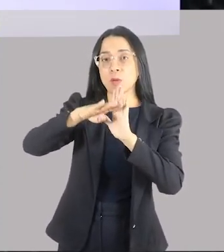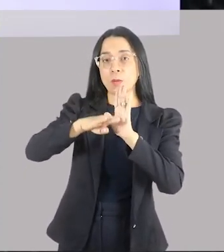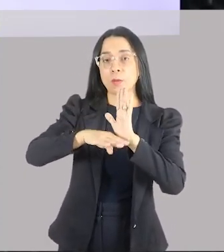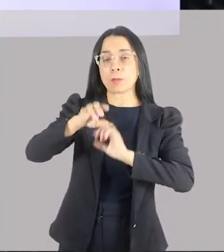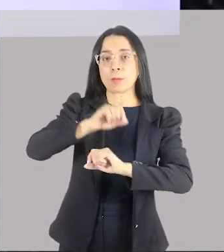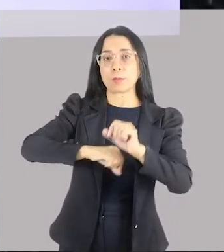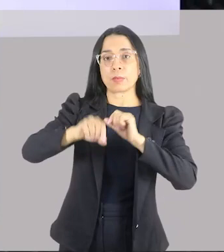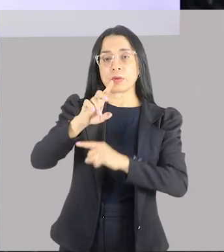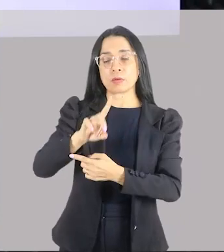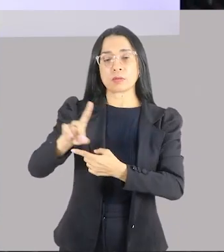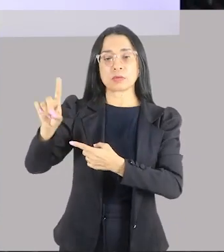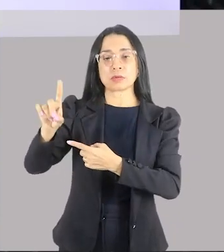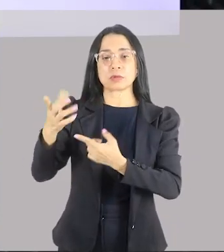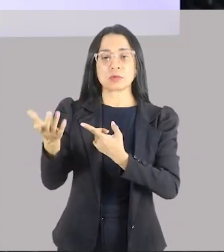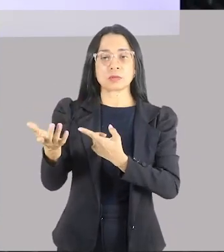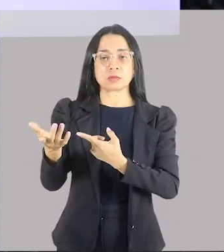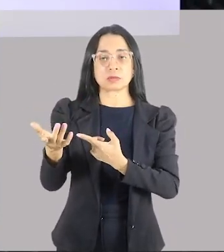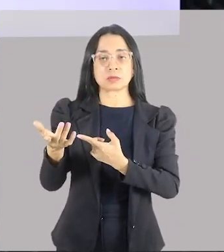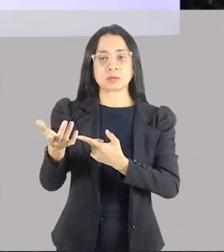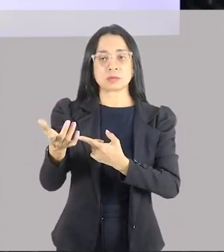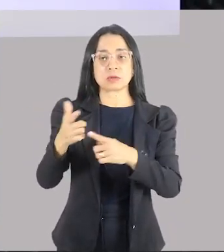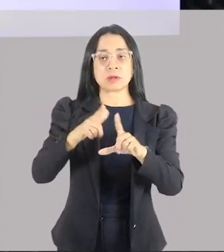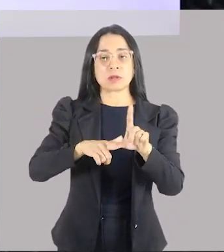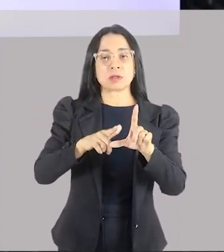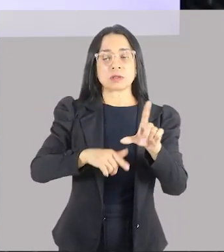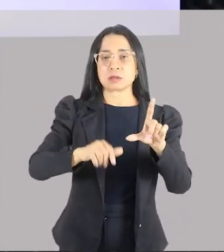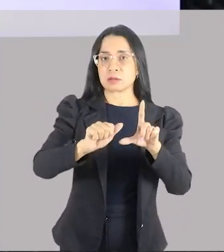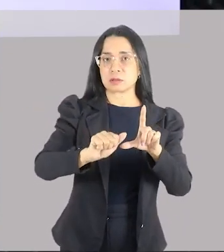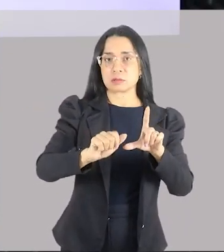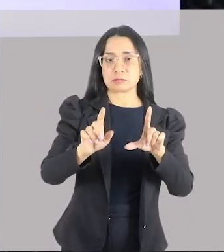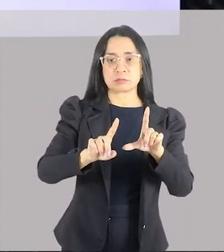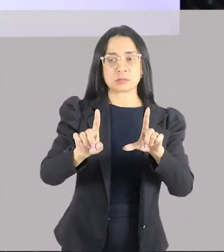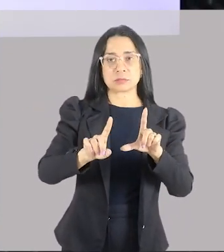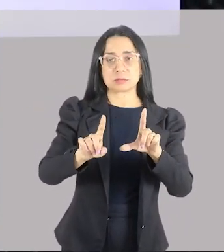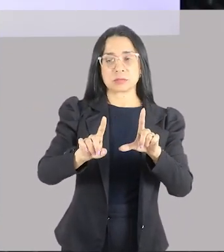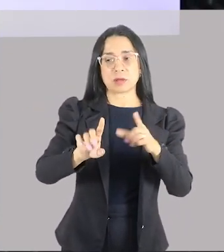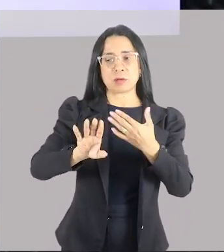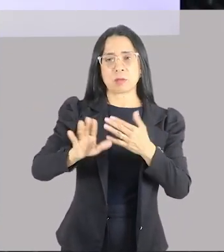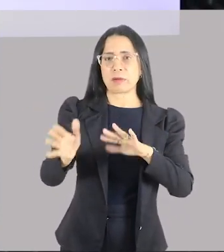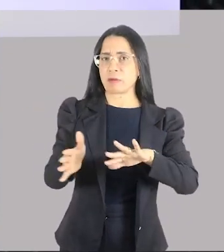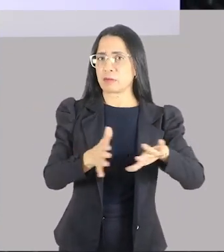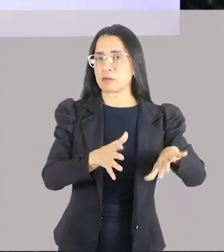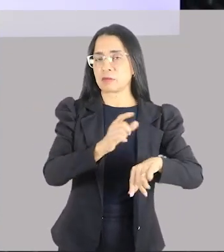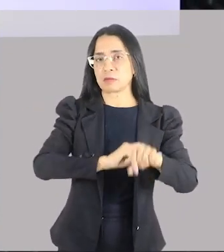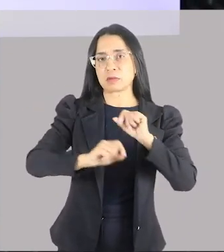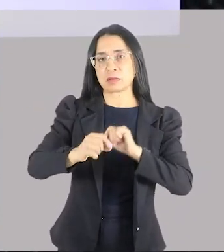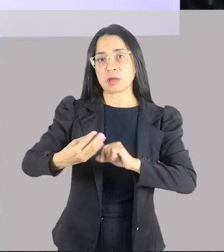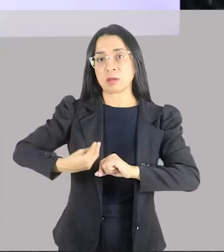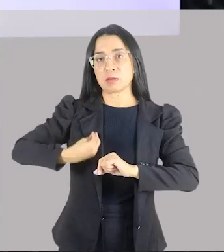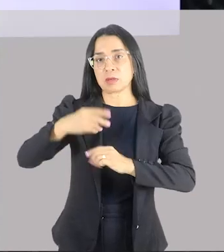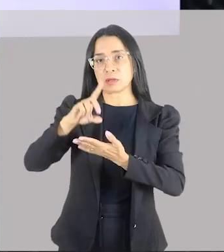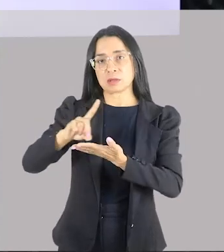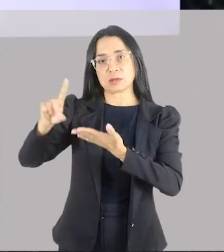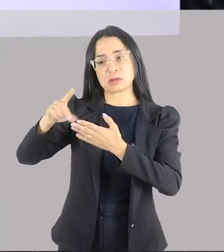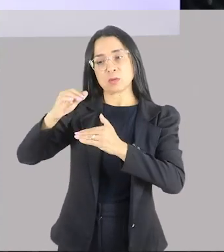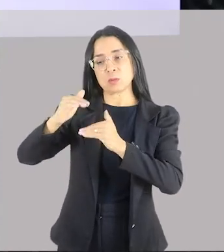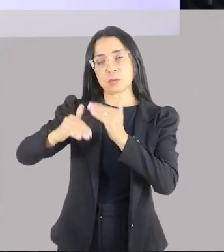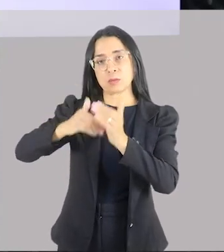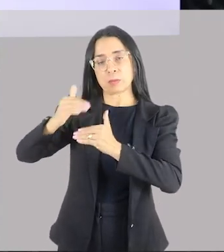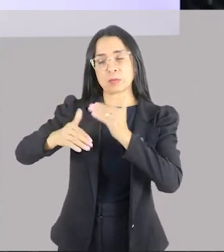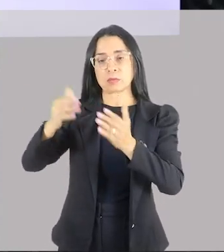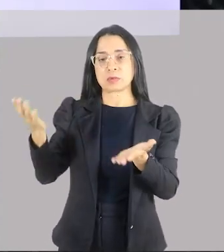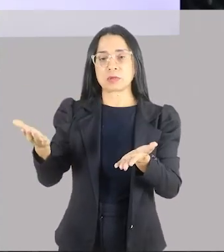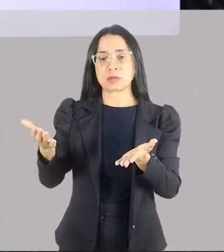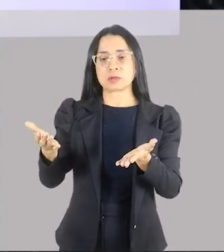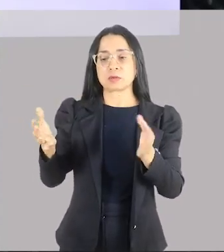empirismo, não, o empirismo geralmente ele até descarta um pouco mais a presença de Deus dentro desse processo. Ele não é tão ligado também à